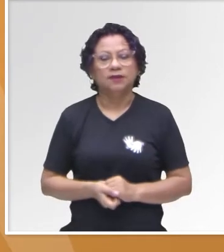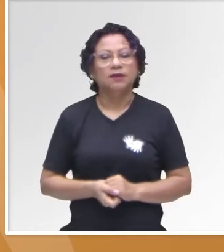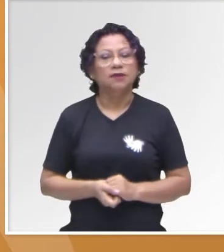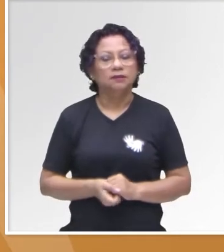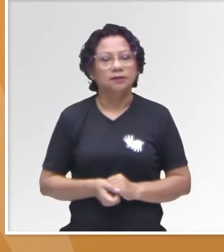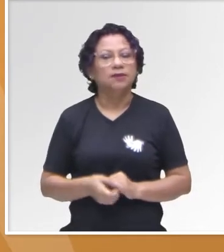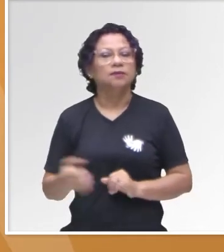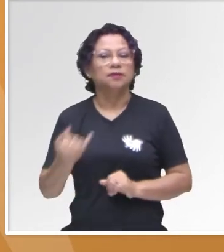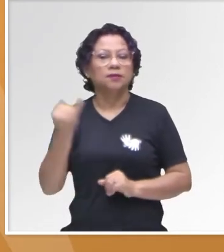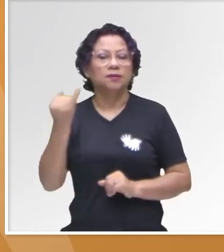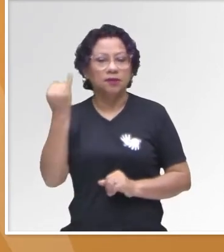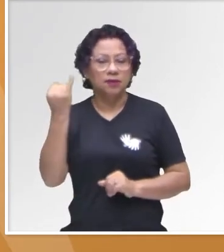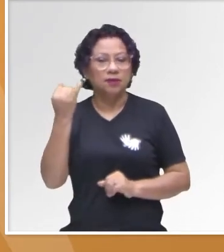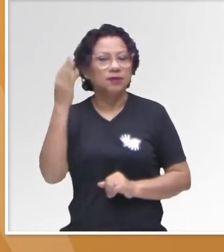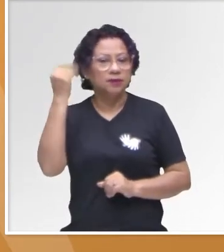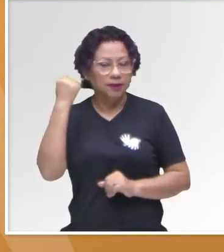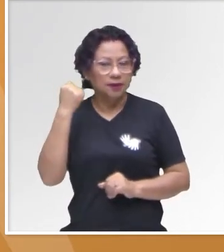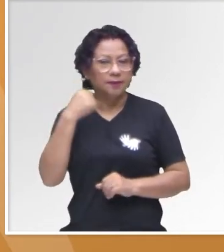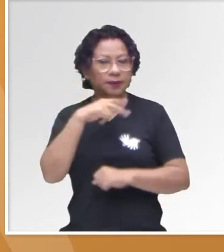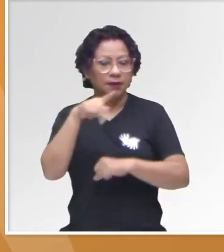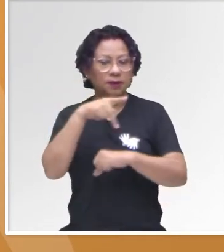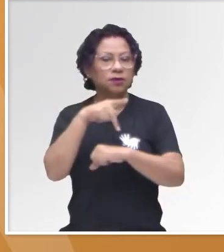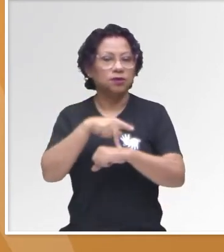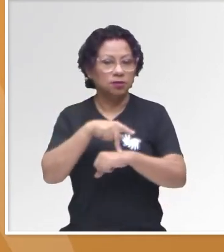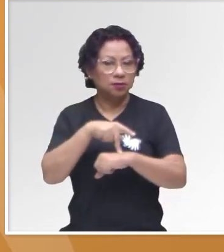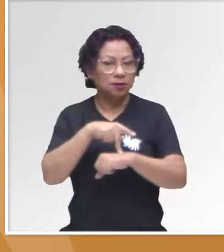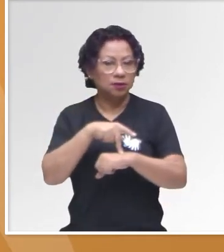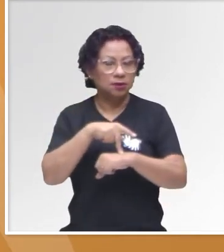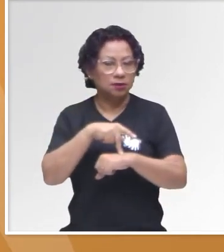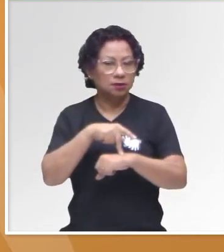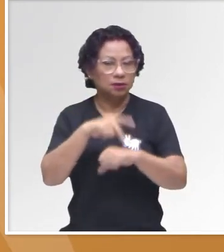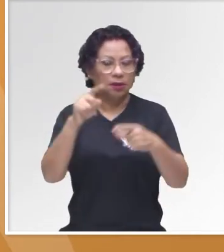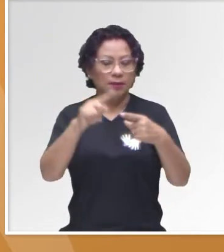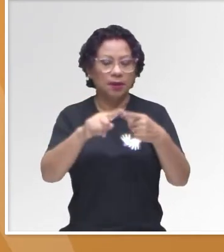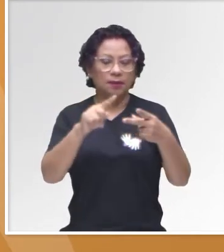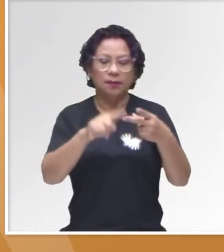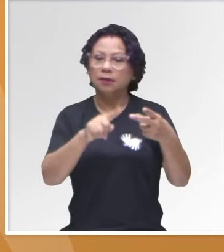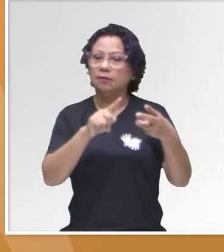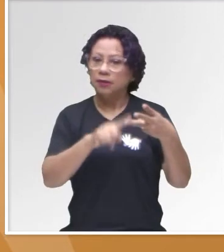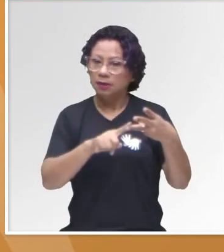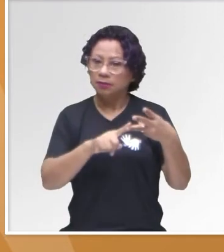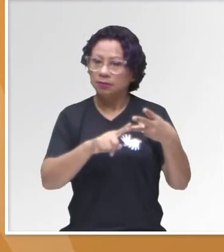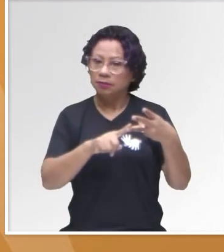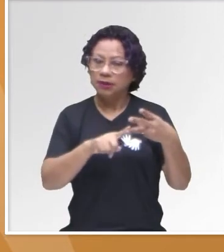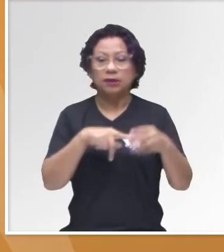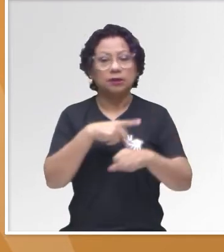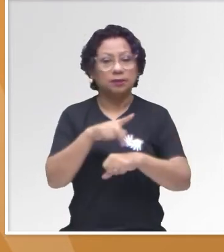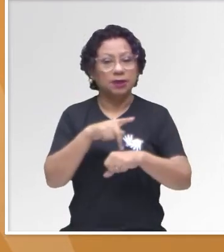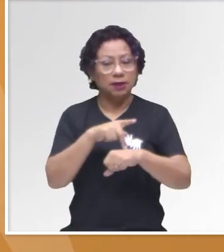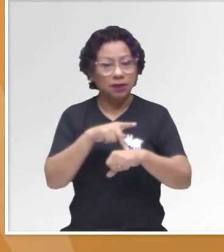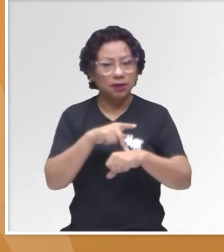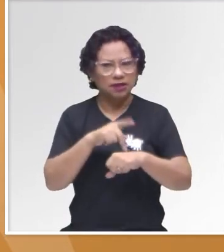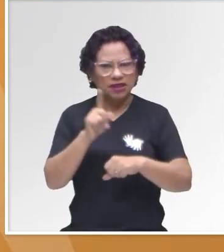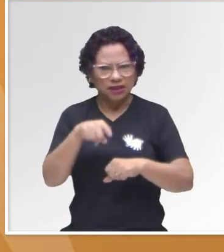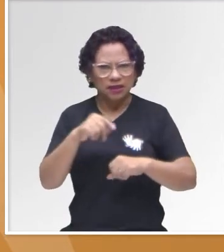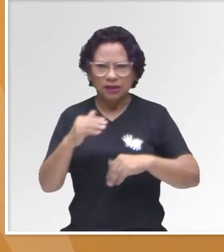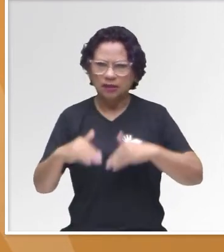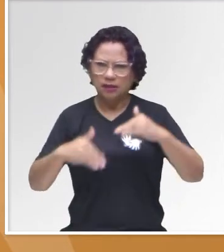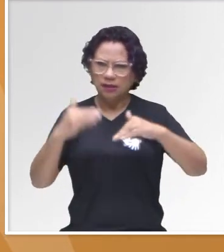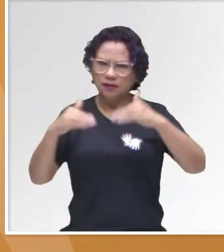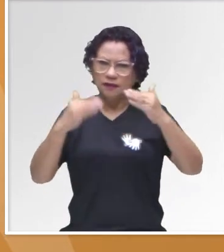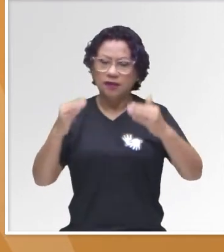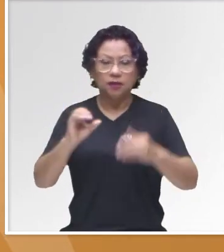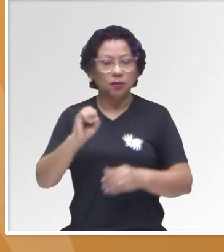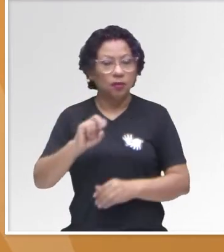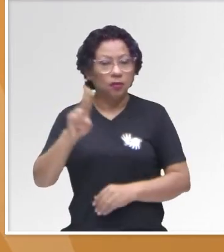em consideração. E isso pode me mostrar o quê? Se esse país ele é um país desenvolvido ou se ele é